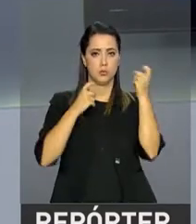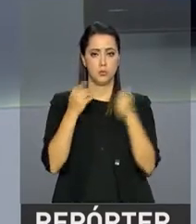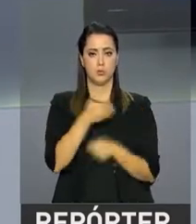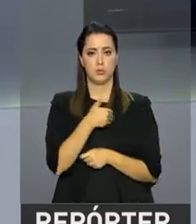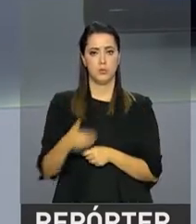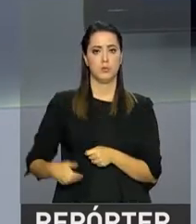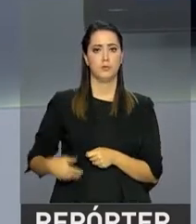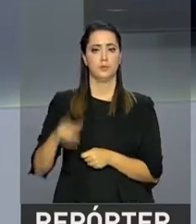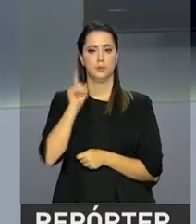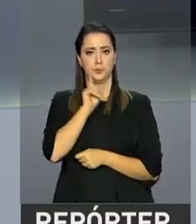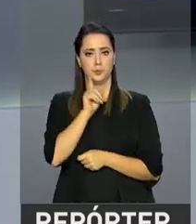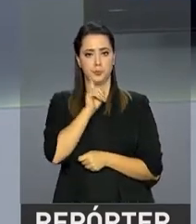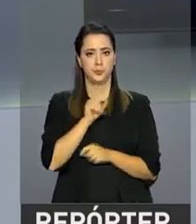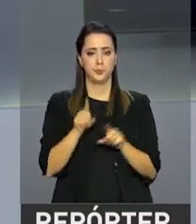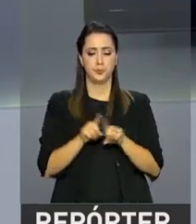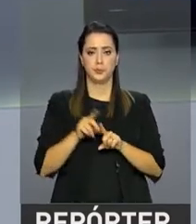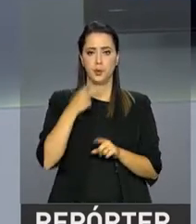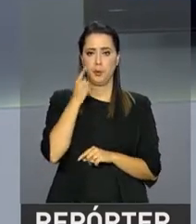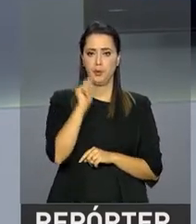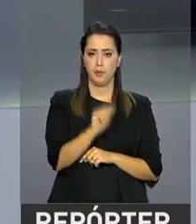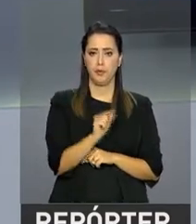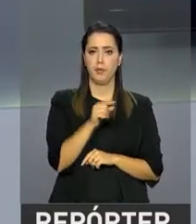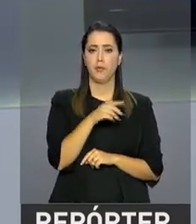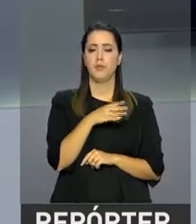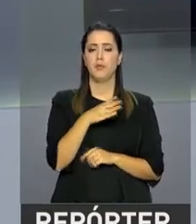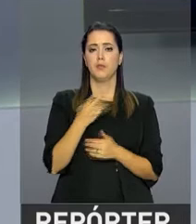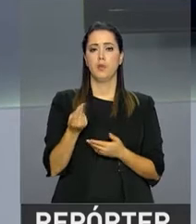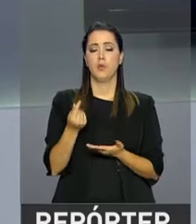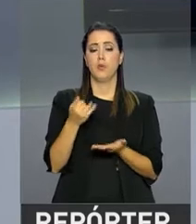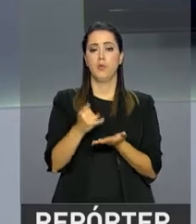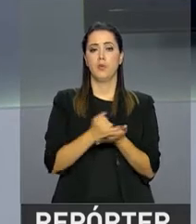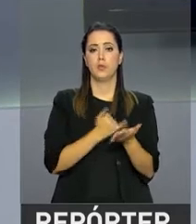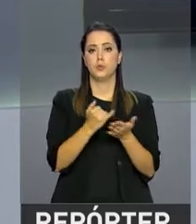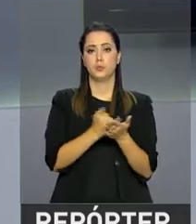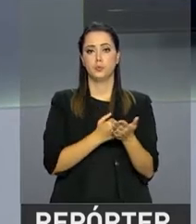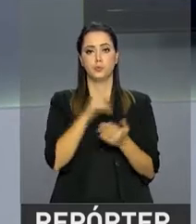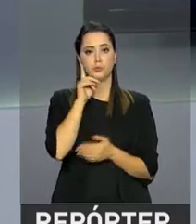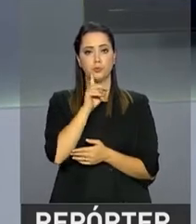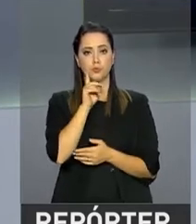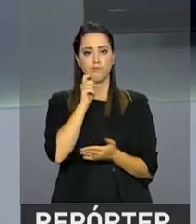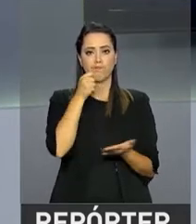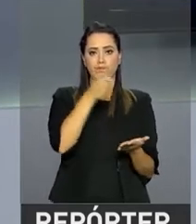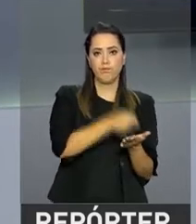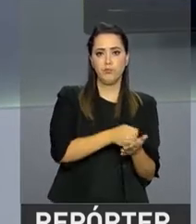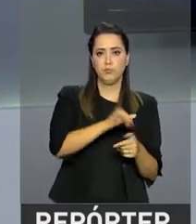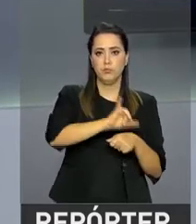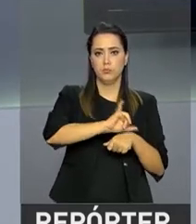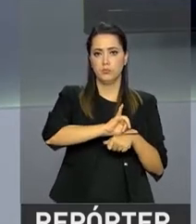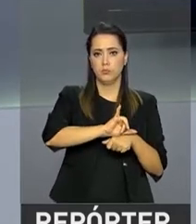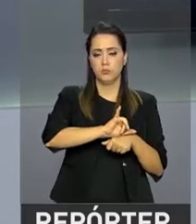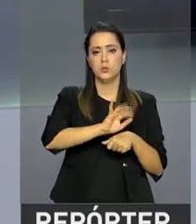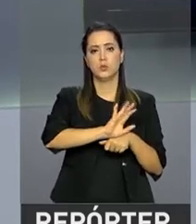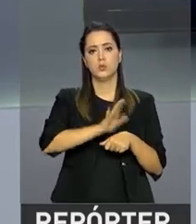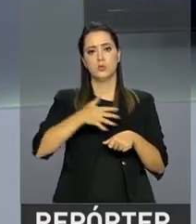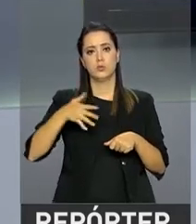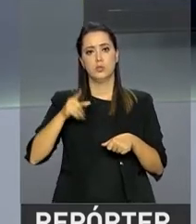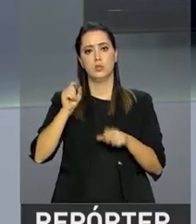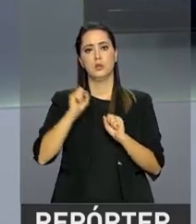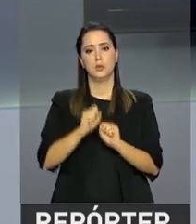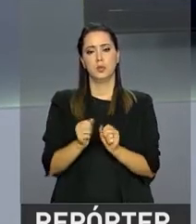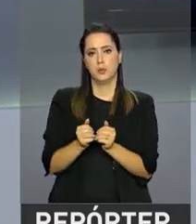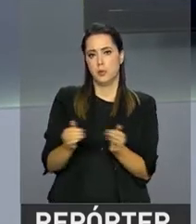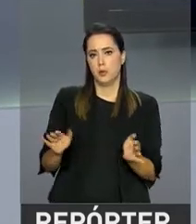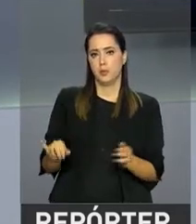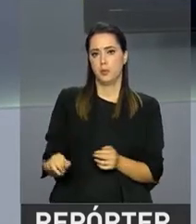americano além disso meirelles afirmou que a taxação do governo dos estados unidos al assi alumínio nacionais pode